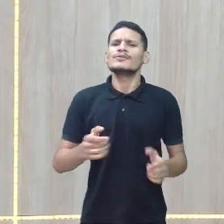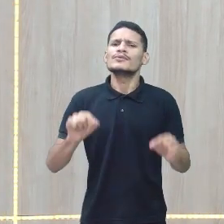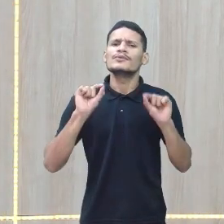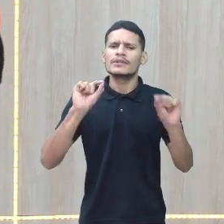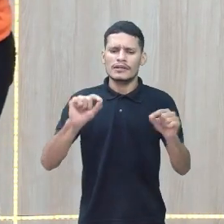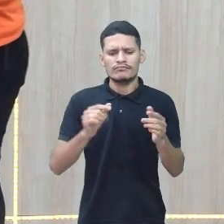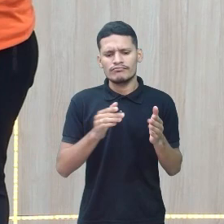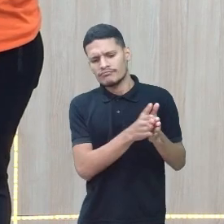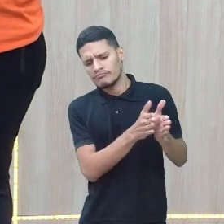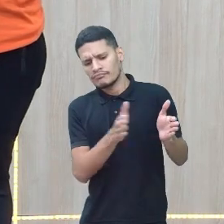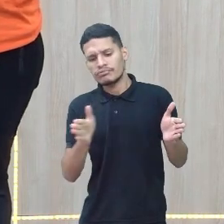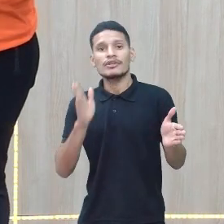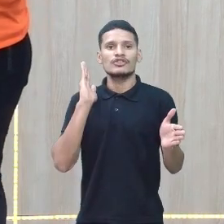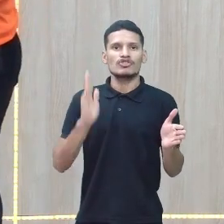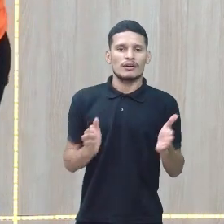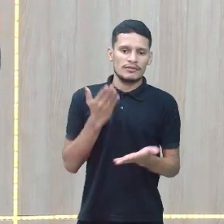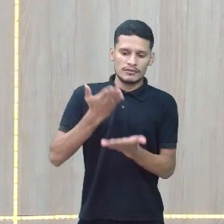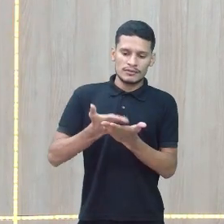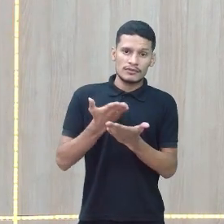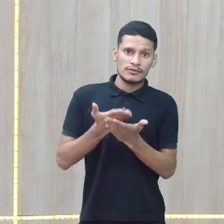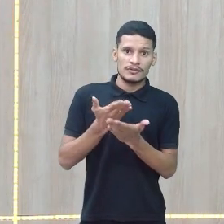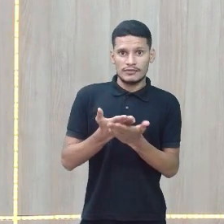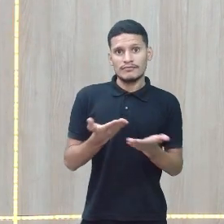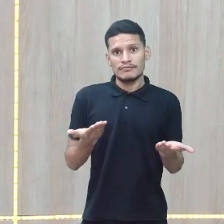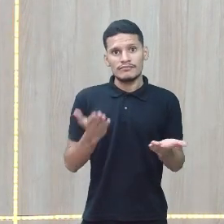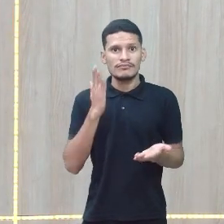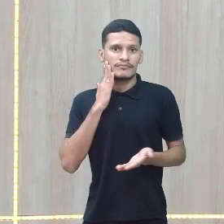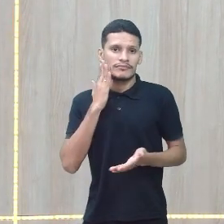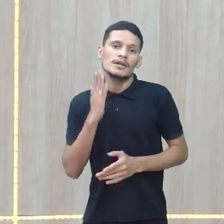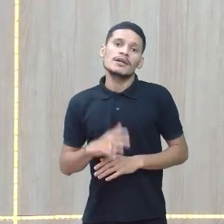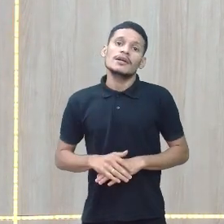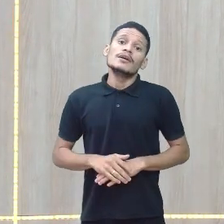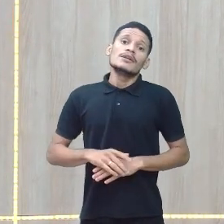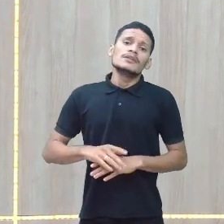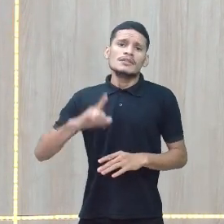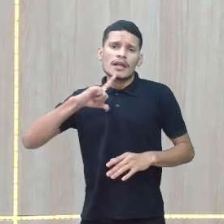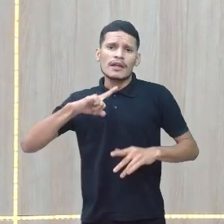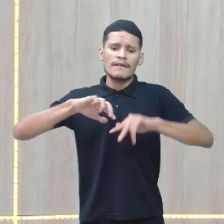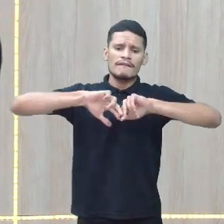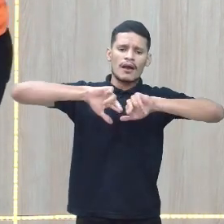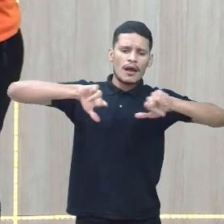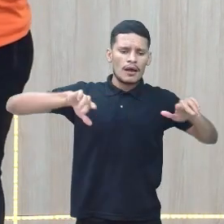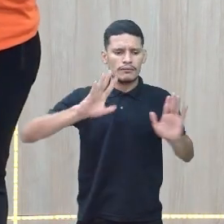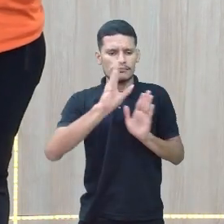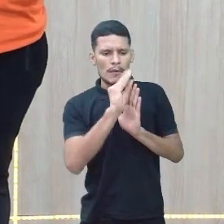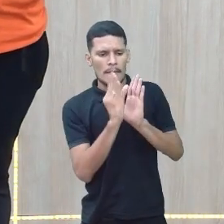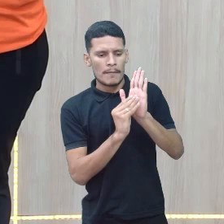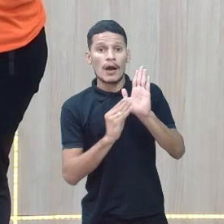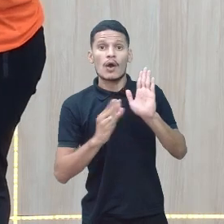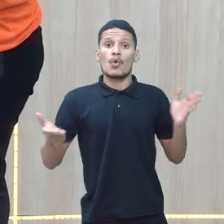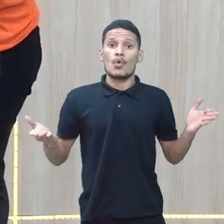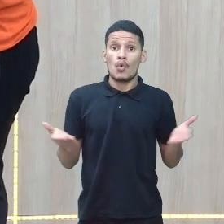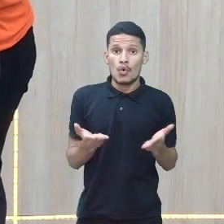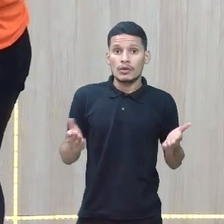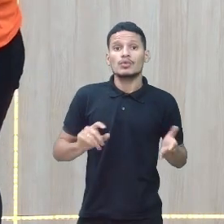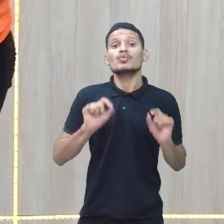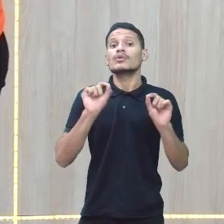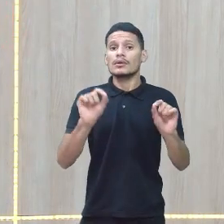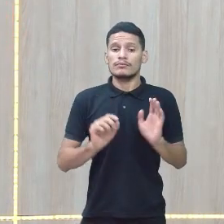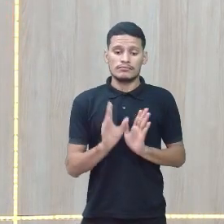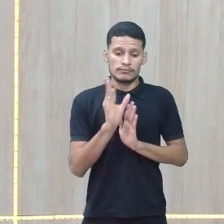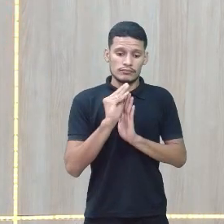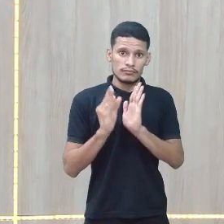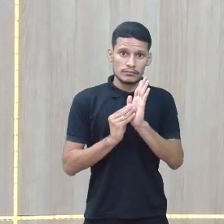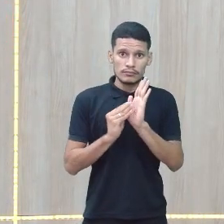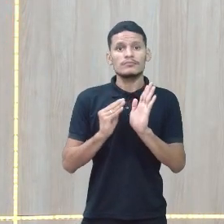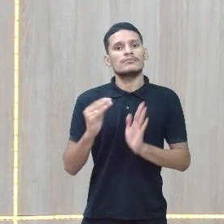do tempo das aulas, não do tempo das aulas, vários conteúdos. E hoje nós teremos um